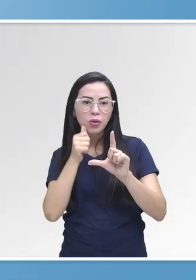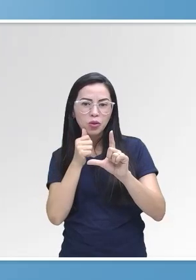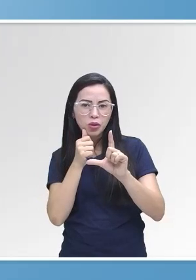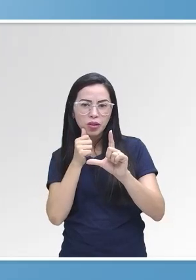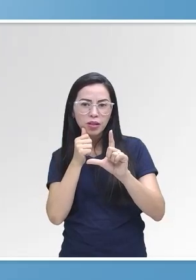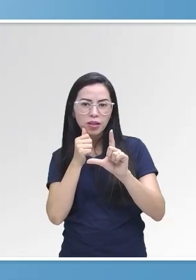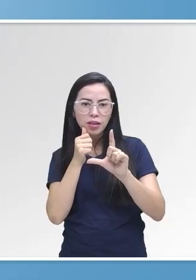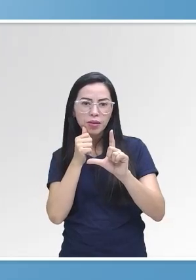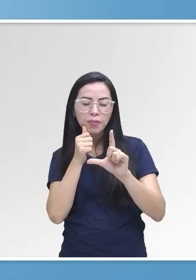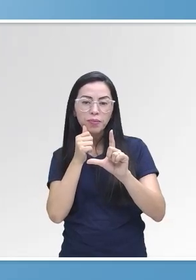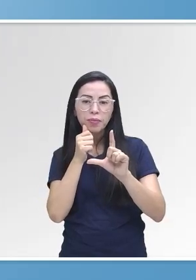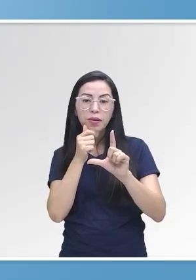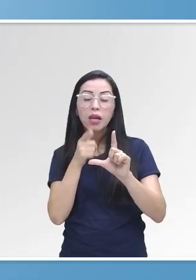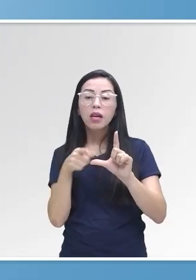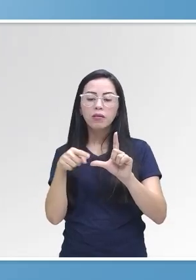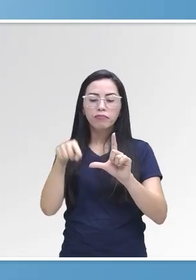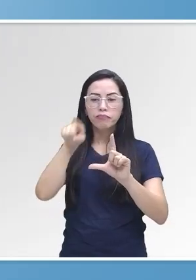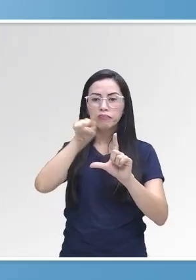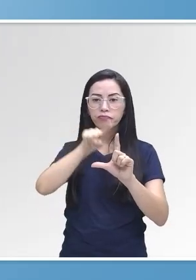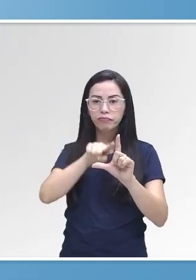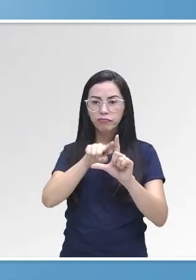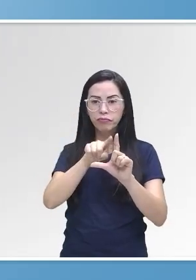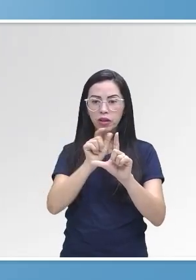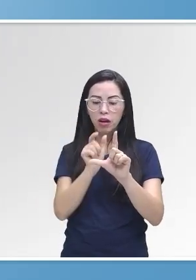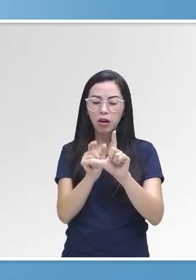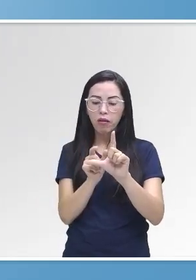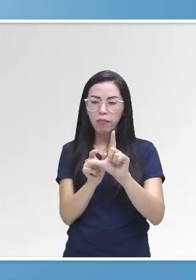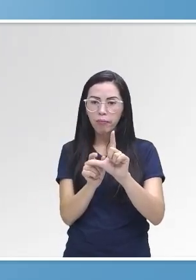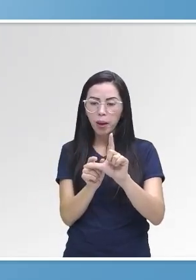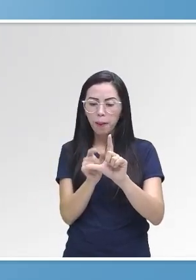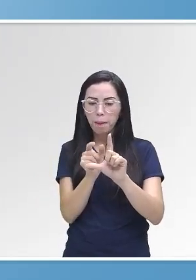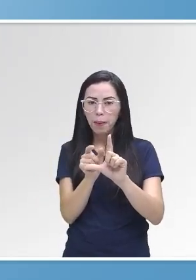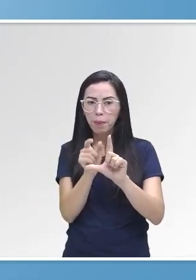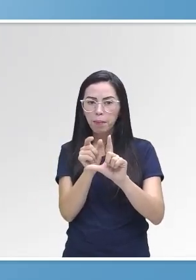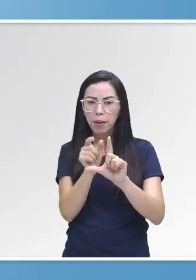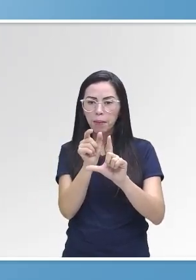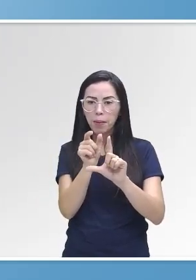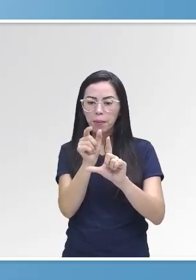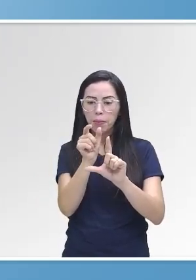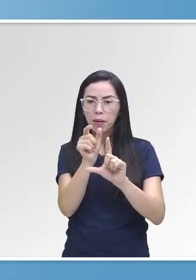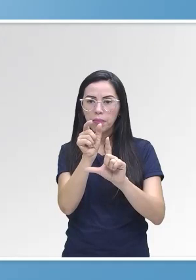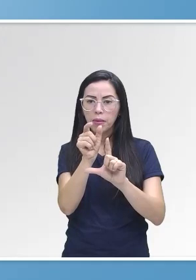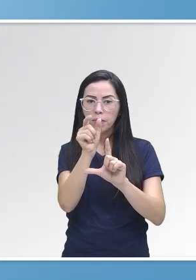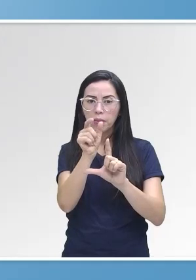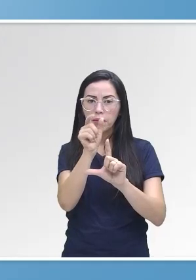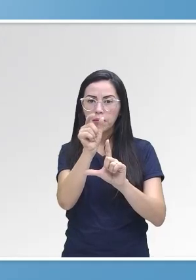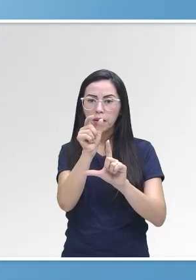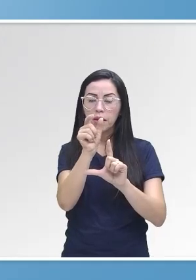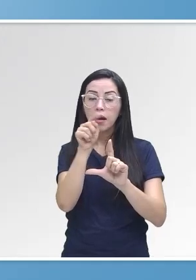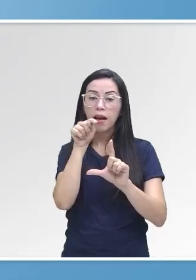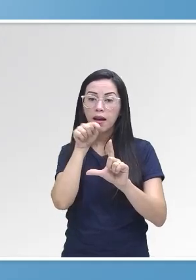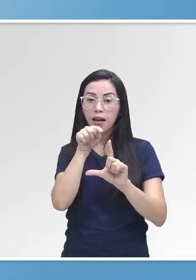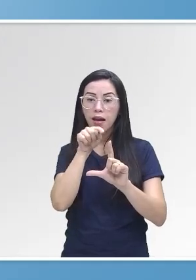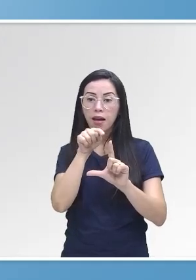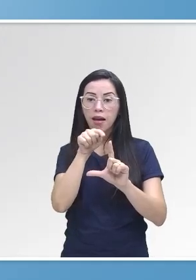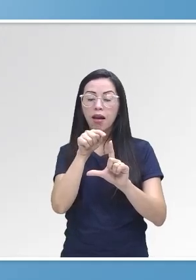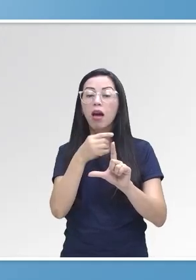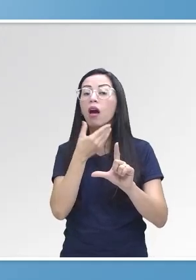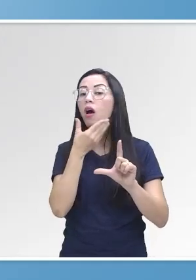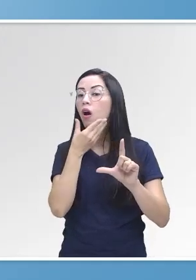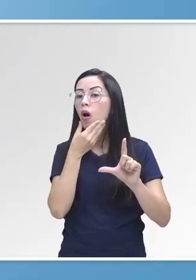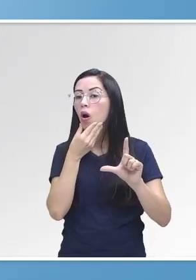eu um dois três quatro cinco